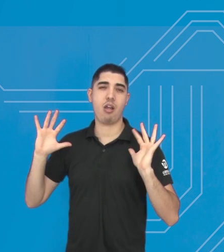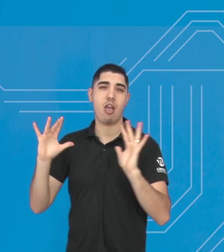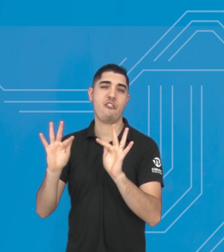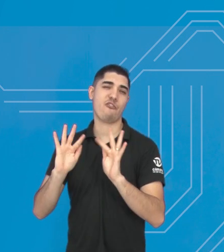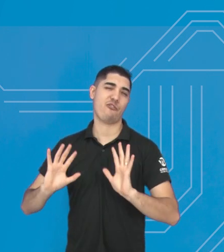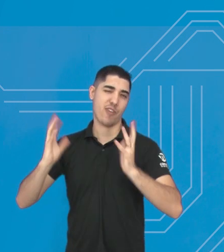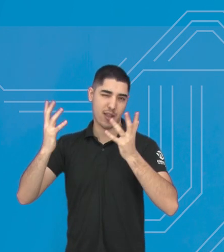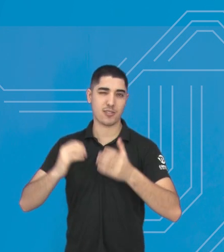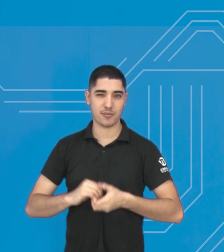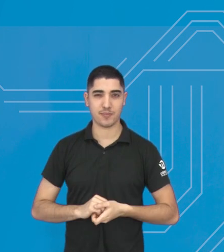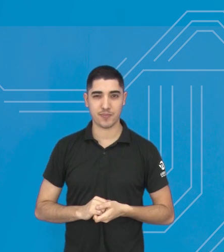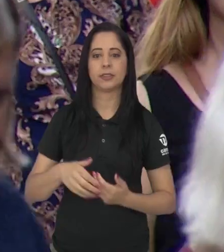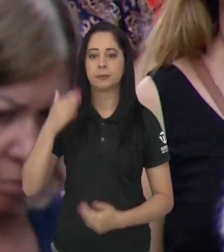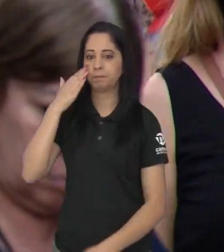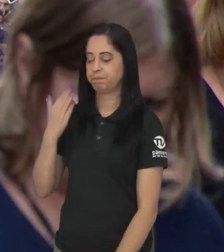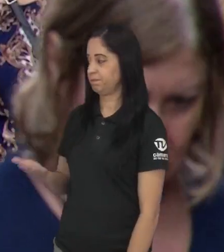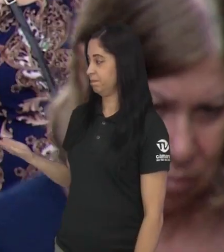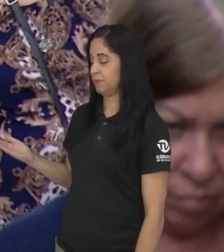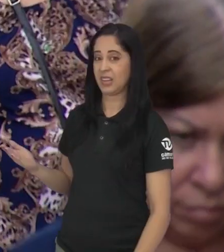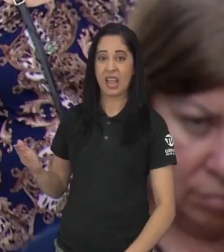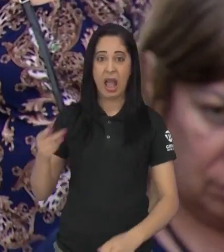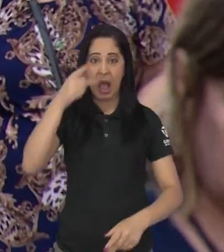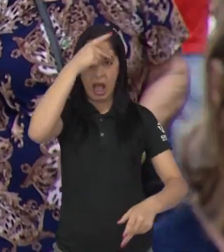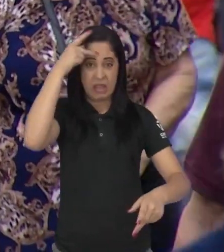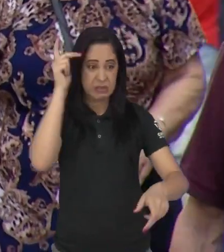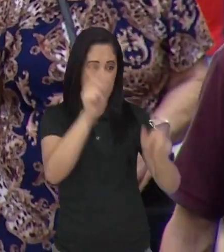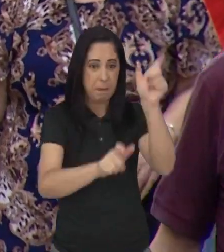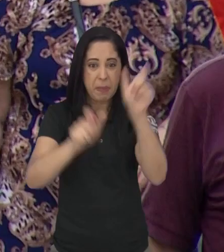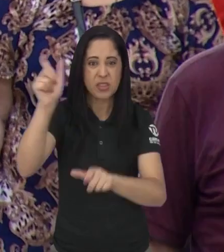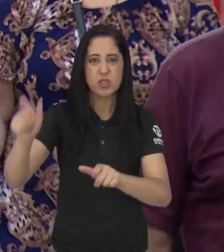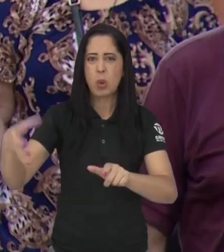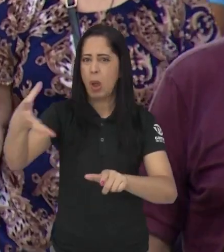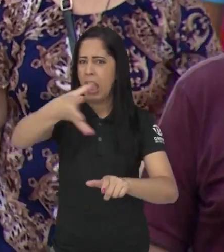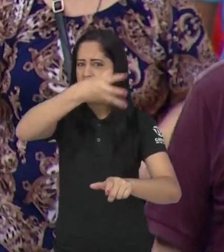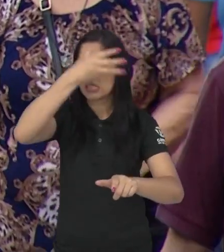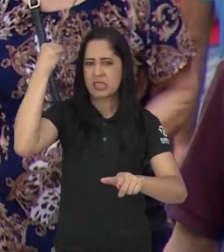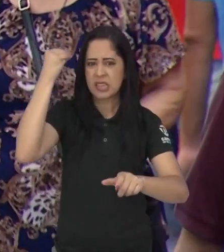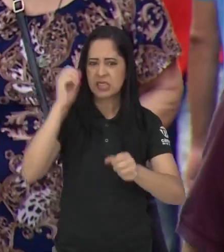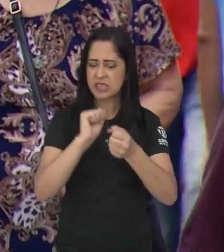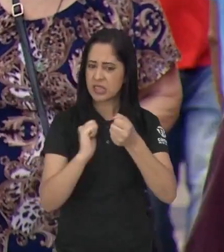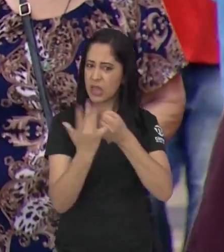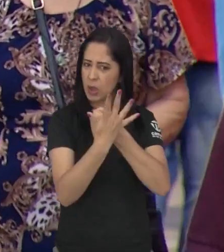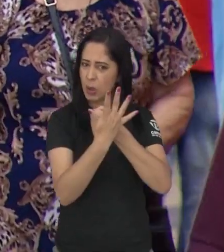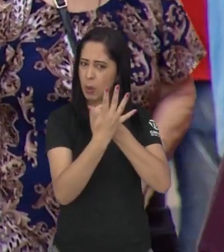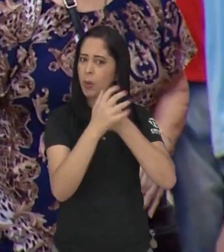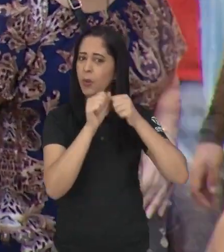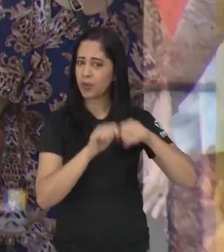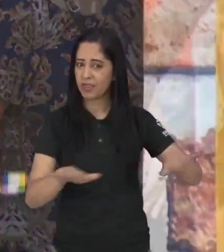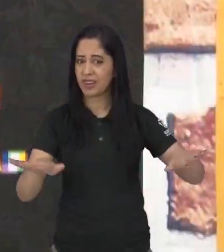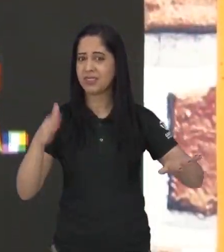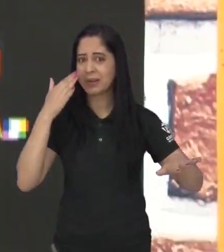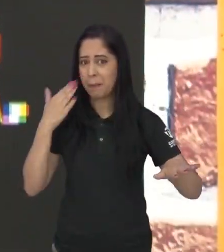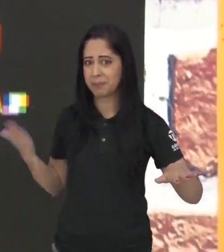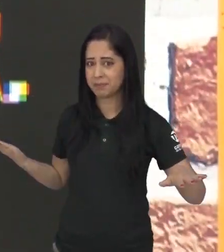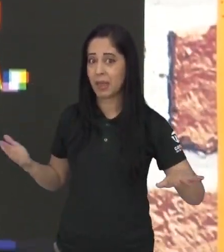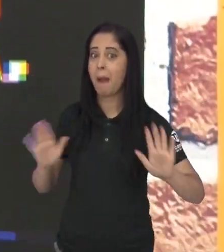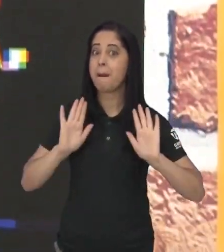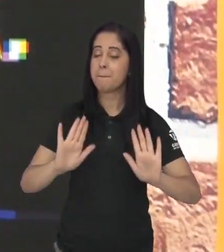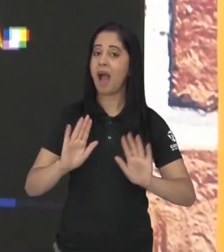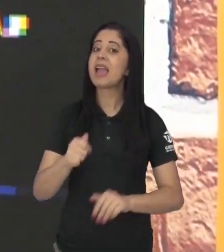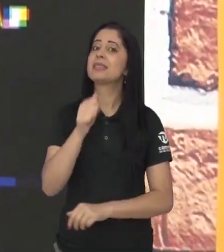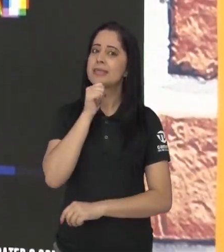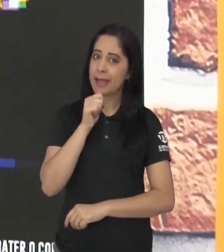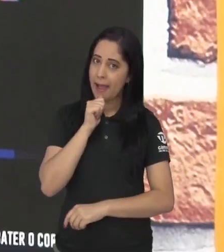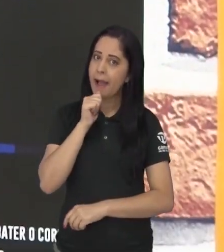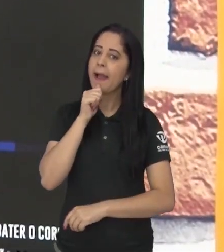de confraternizações. A população quase esqueceu da Covid-19 nos últimos meses, mas ela ainda está